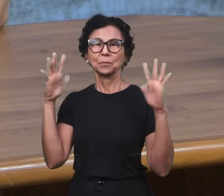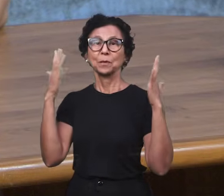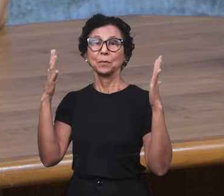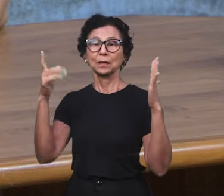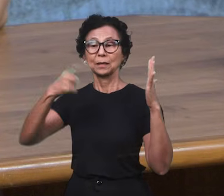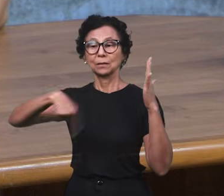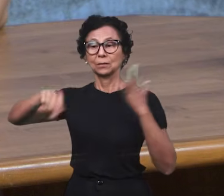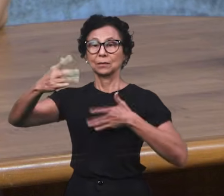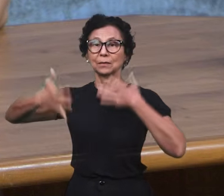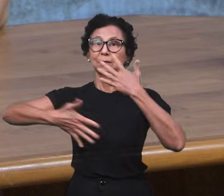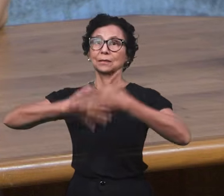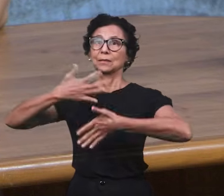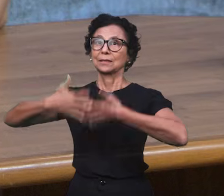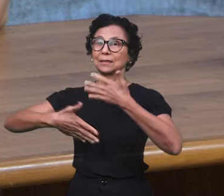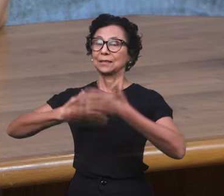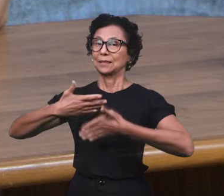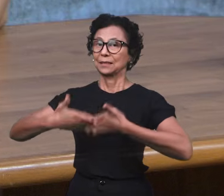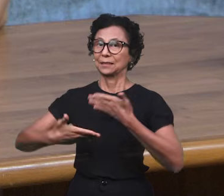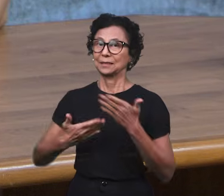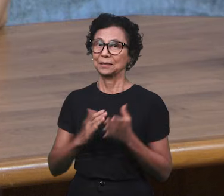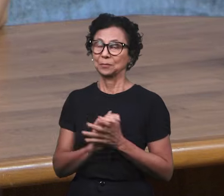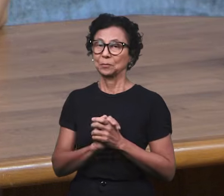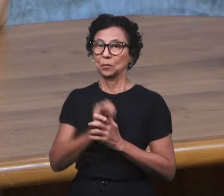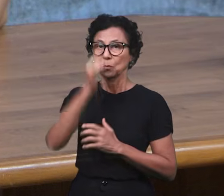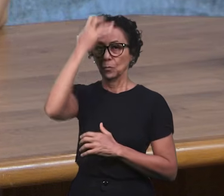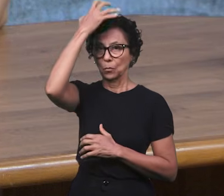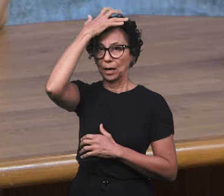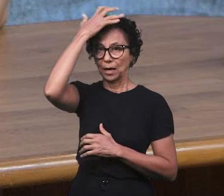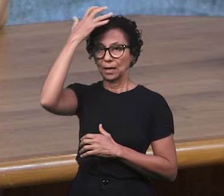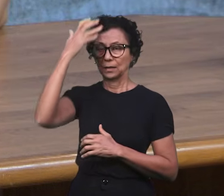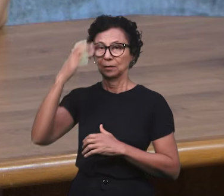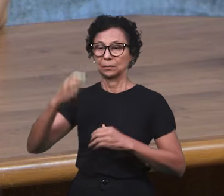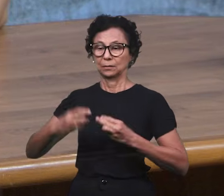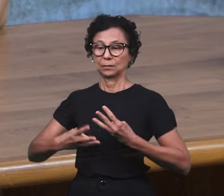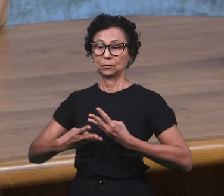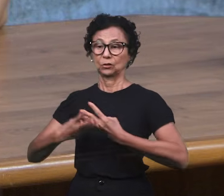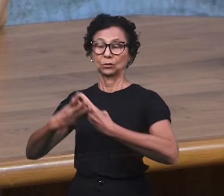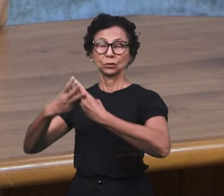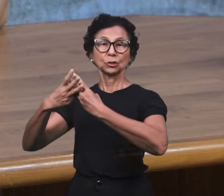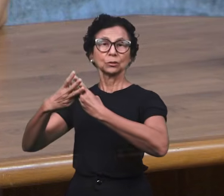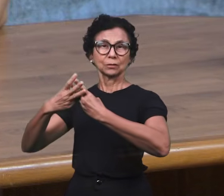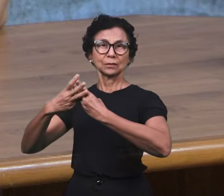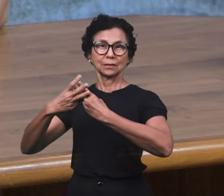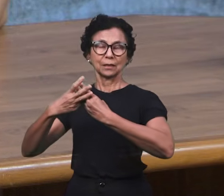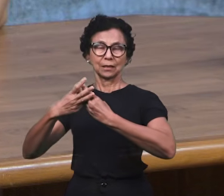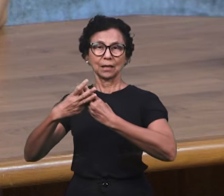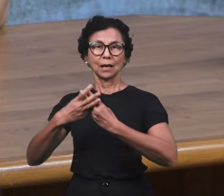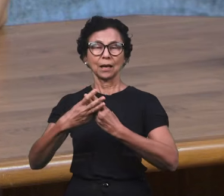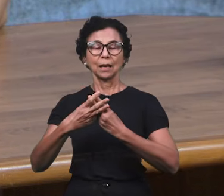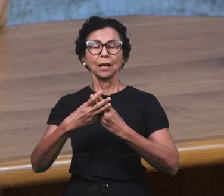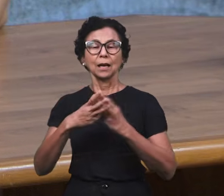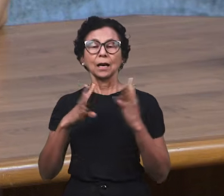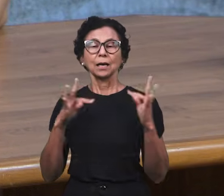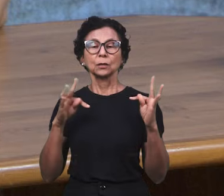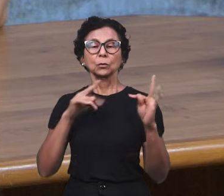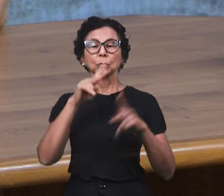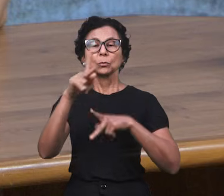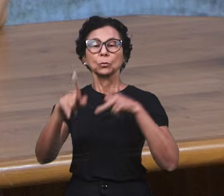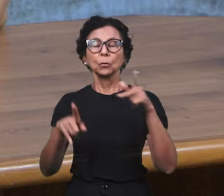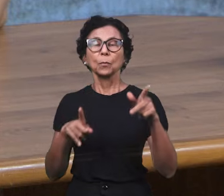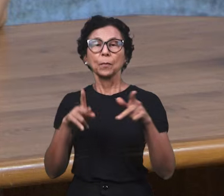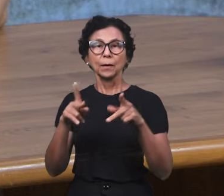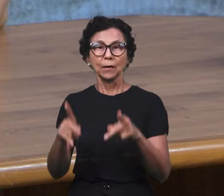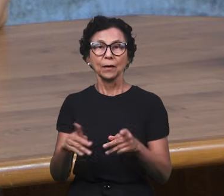alegria, porque Ezequias, rei de Judá, apresentou à congregação